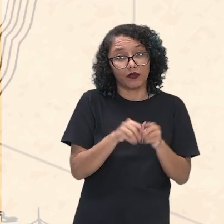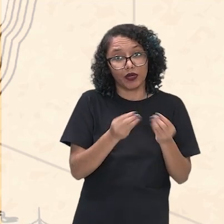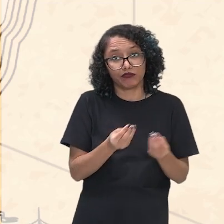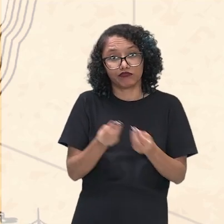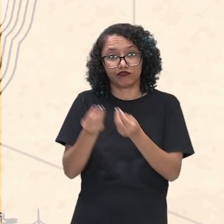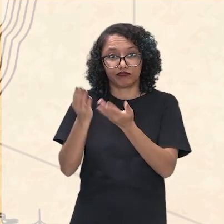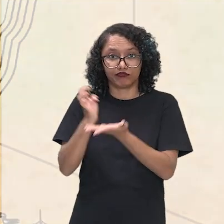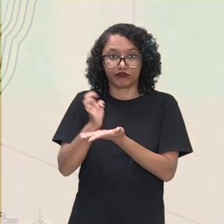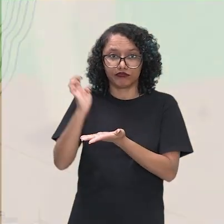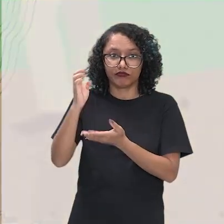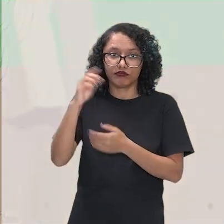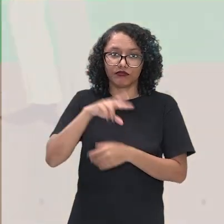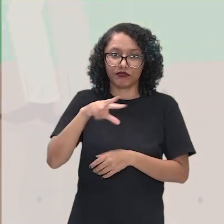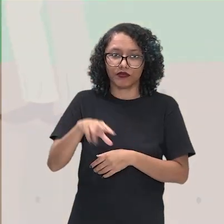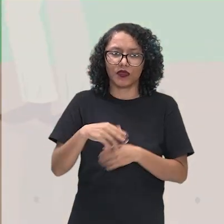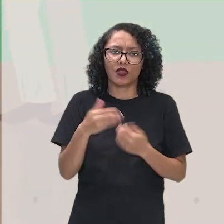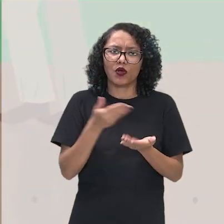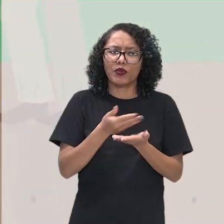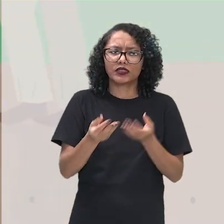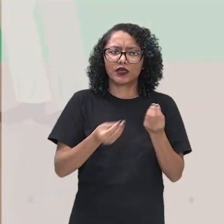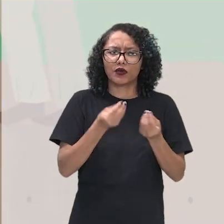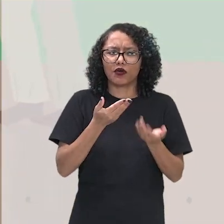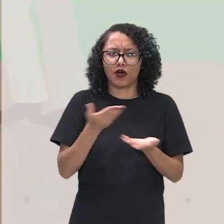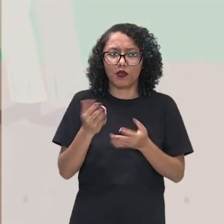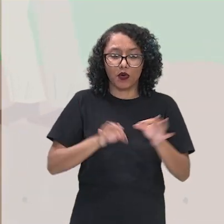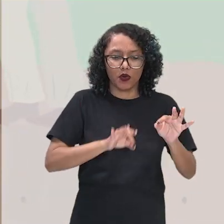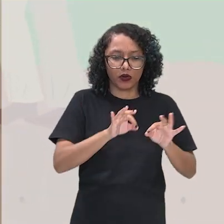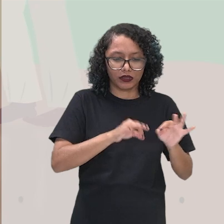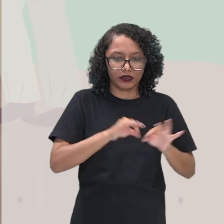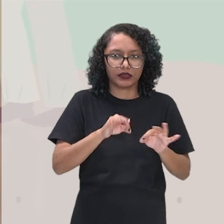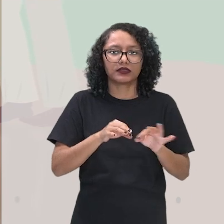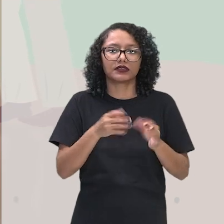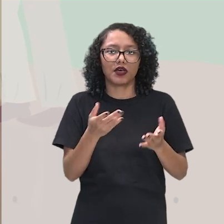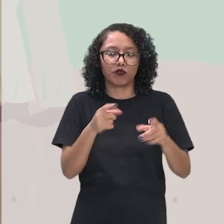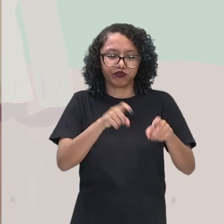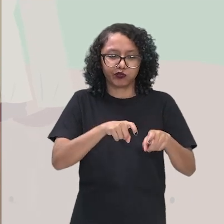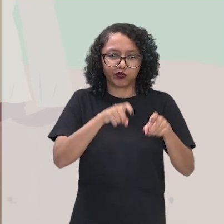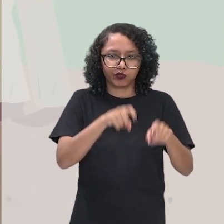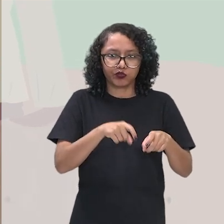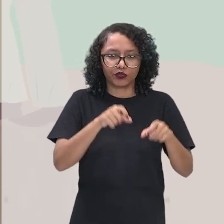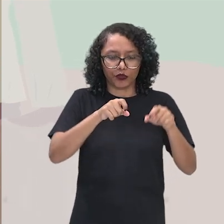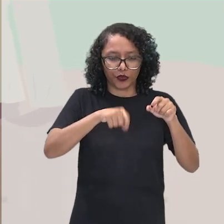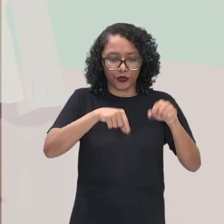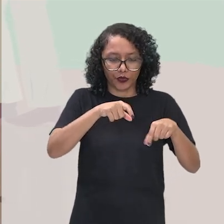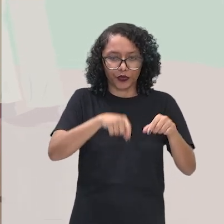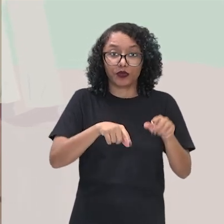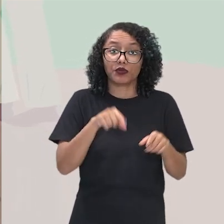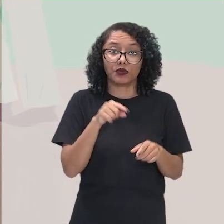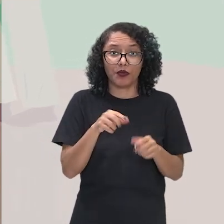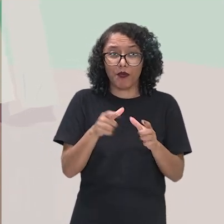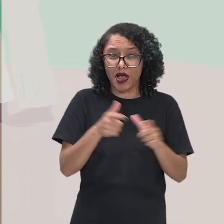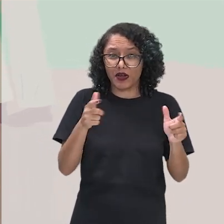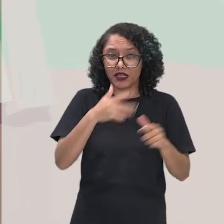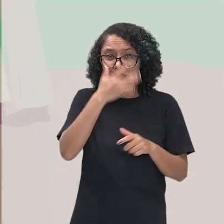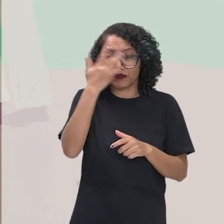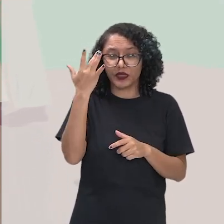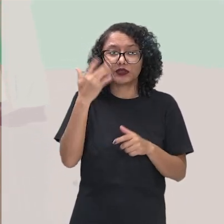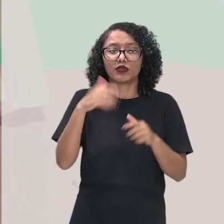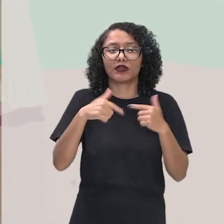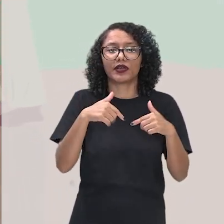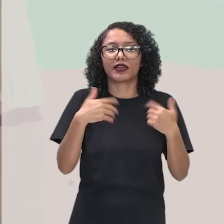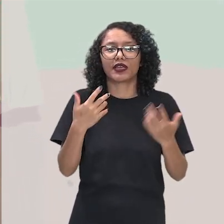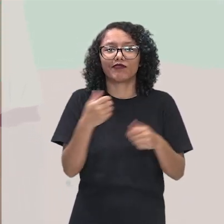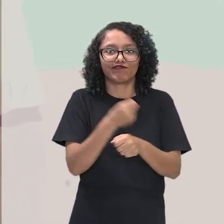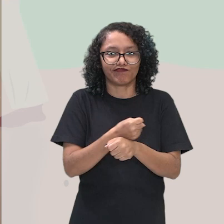Portugal. Tudo começa com a preparação da lavoura. Os trabalhadores, muitas vezes escravizados, limpam o